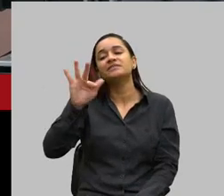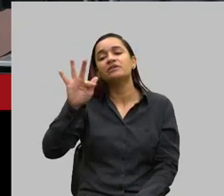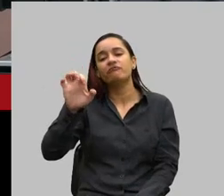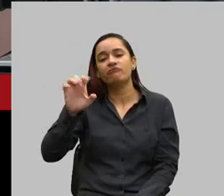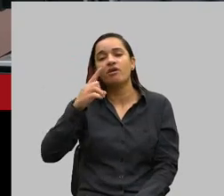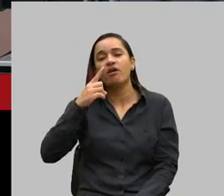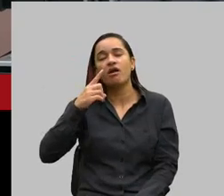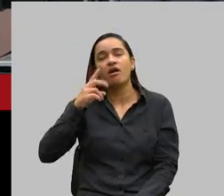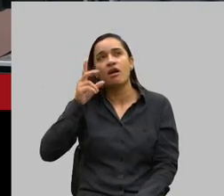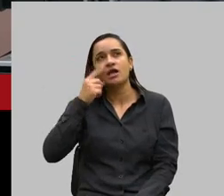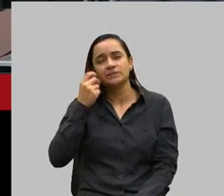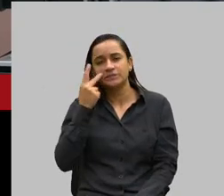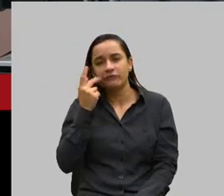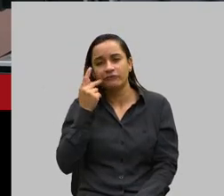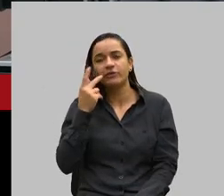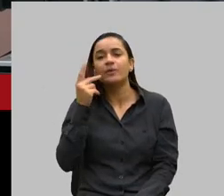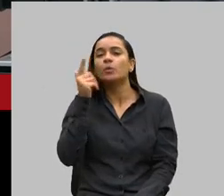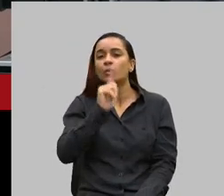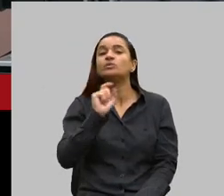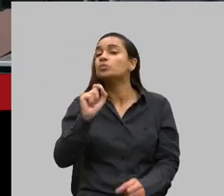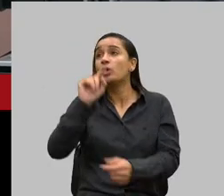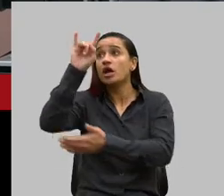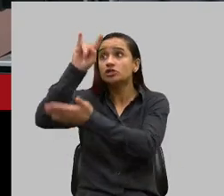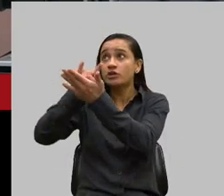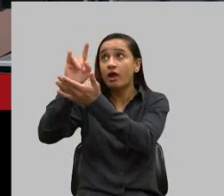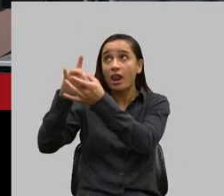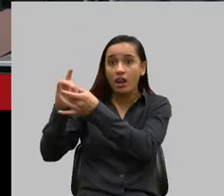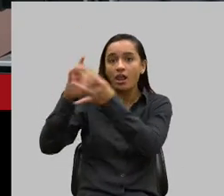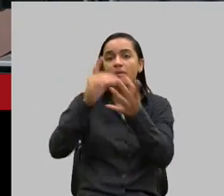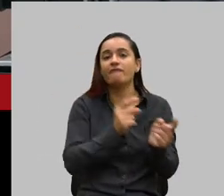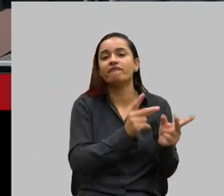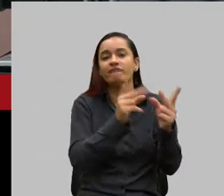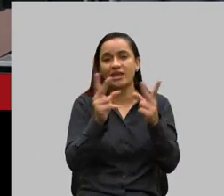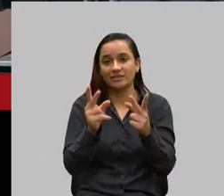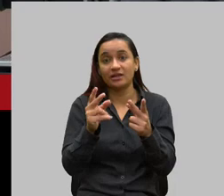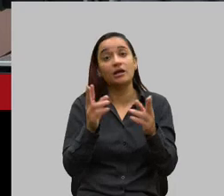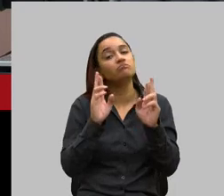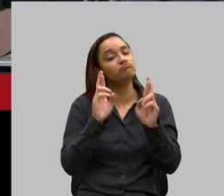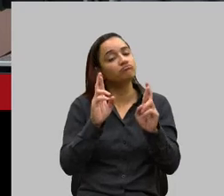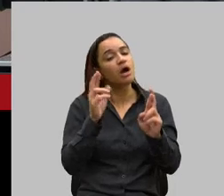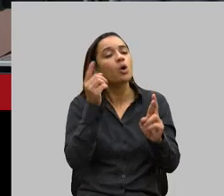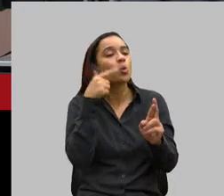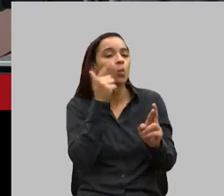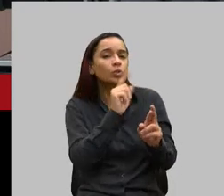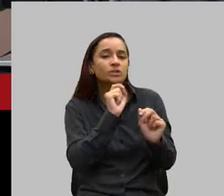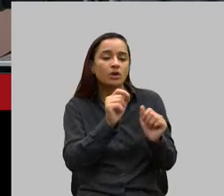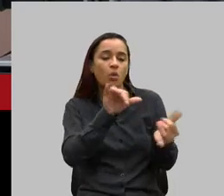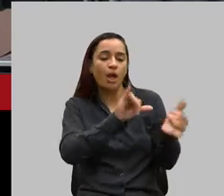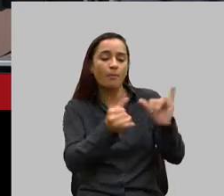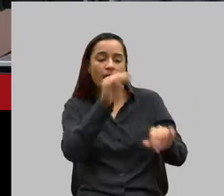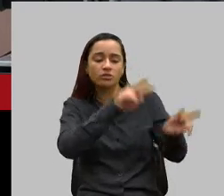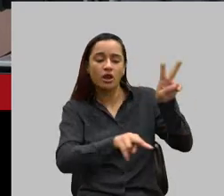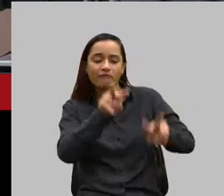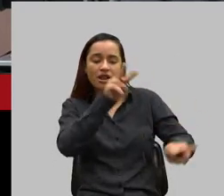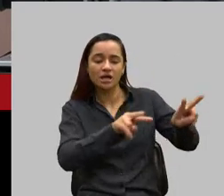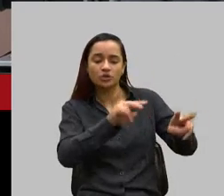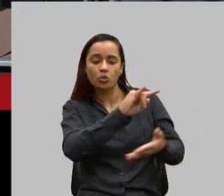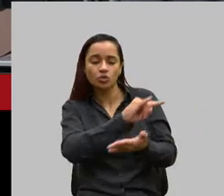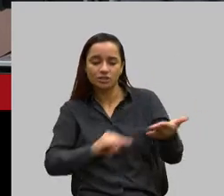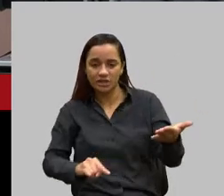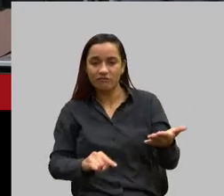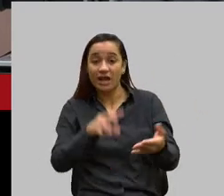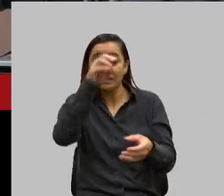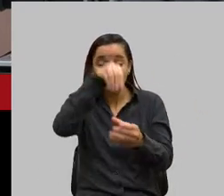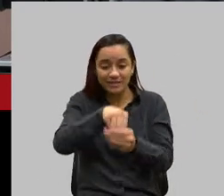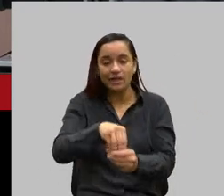laboratório de certificação e esse laboratório de certificação poder ali ele fazer isso dentro de